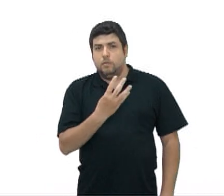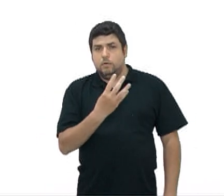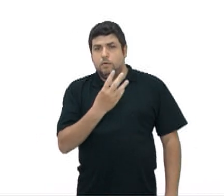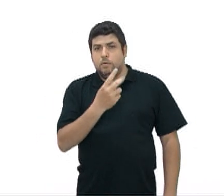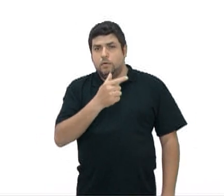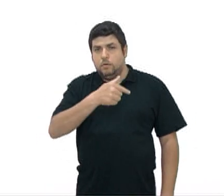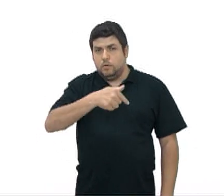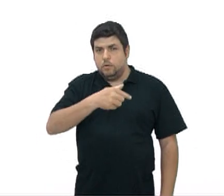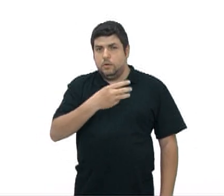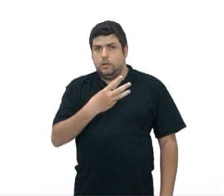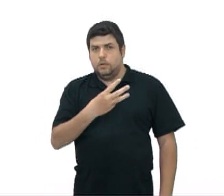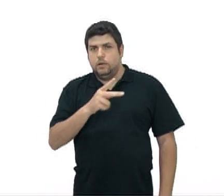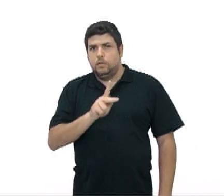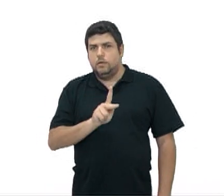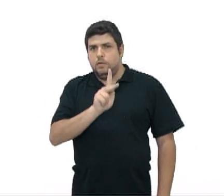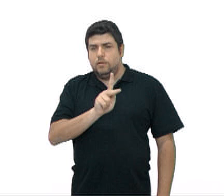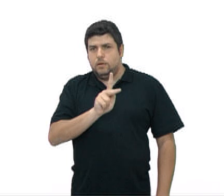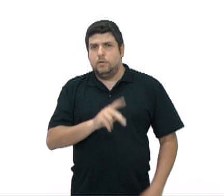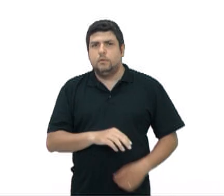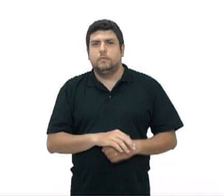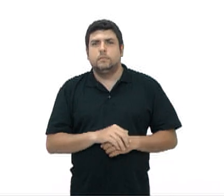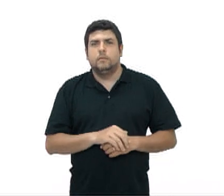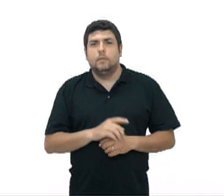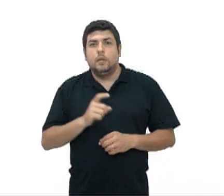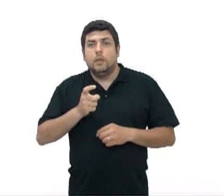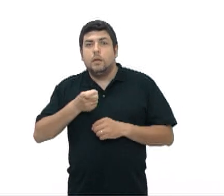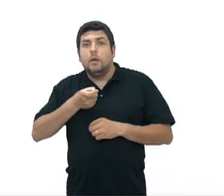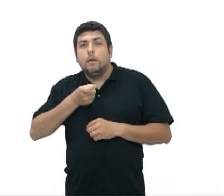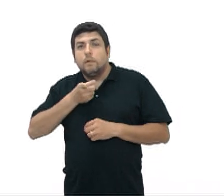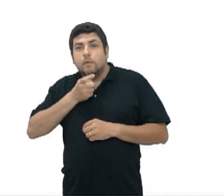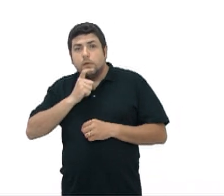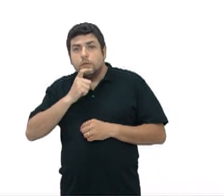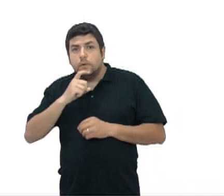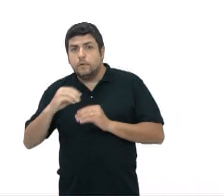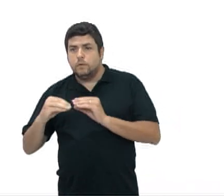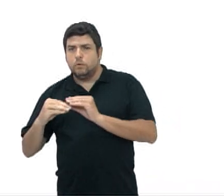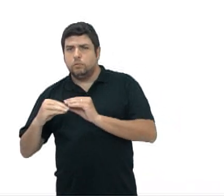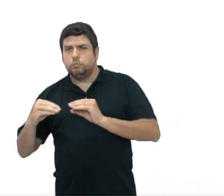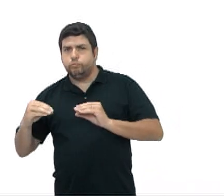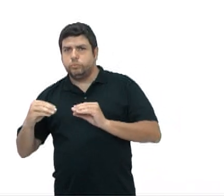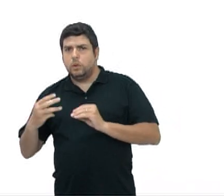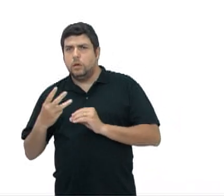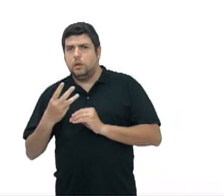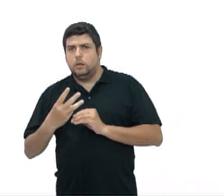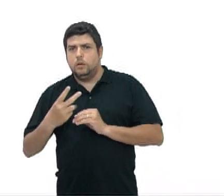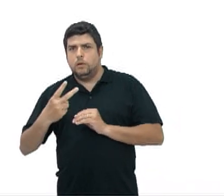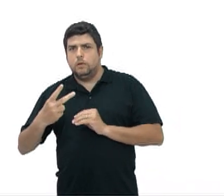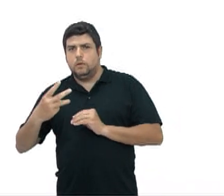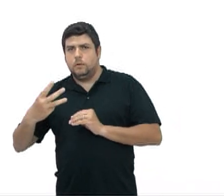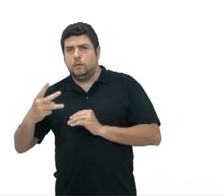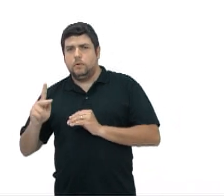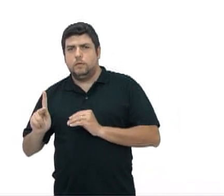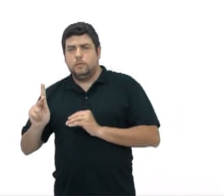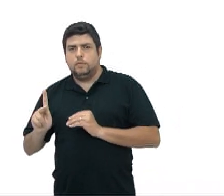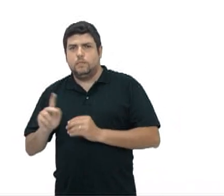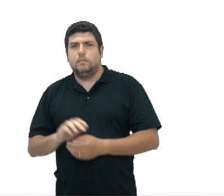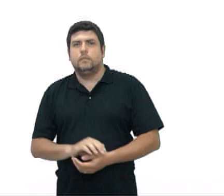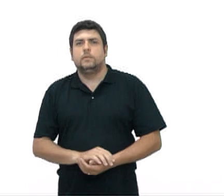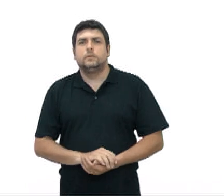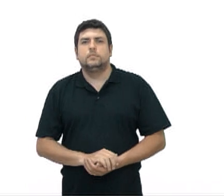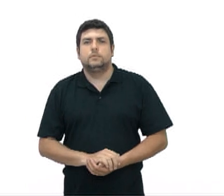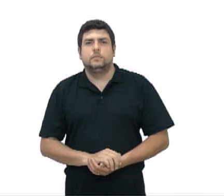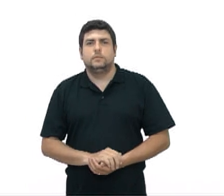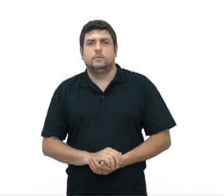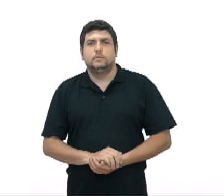473 Kelvin e a nossa fonte fria operando então a 323 Kelvin. Temos os